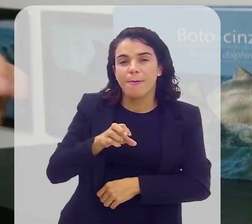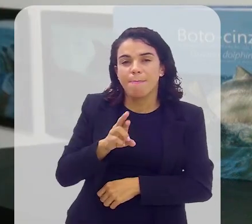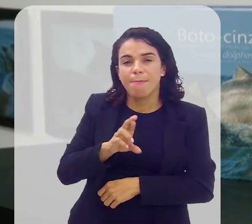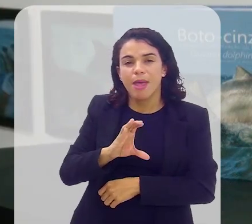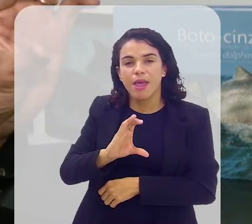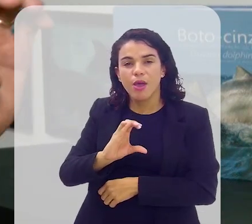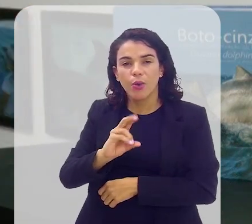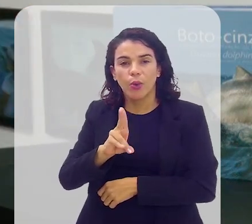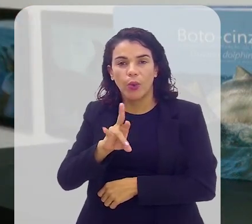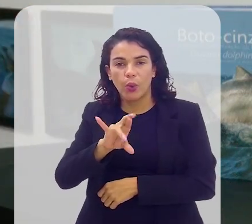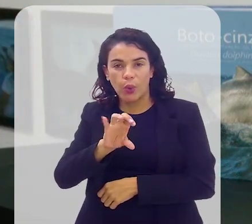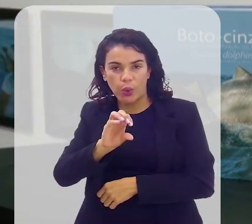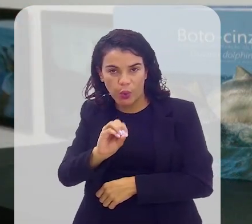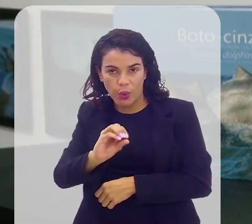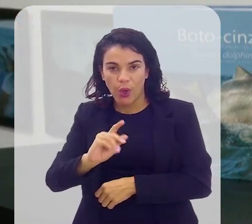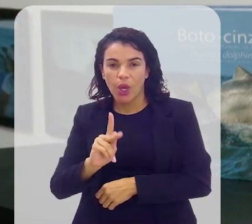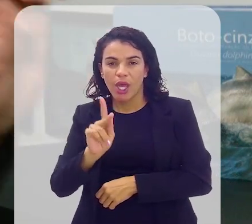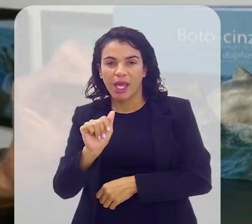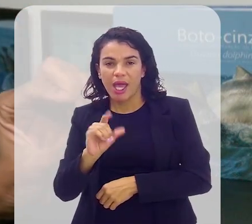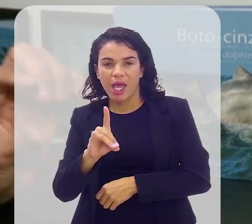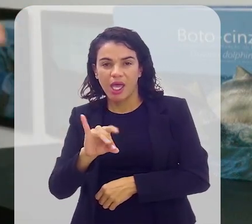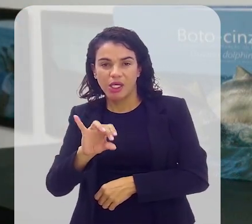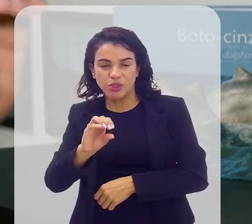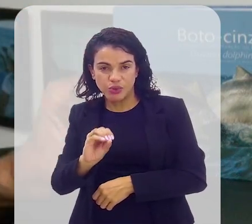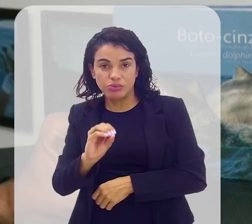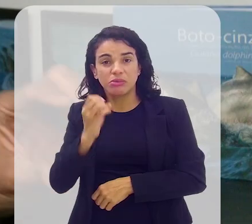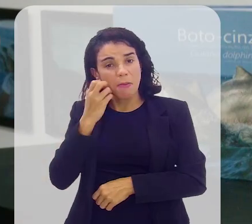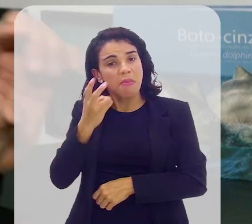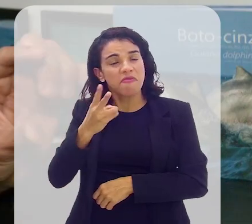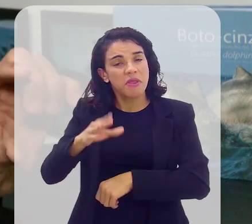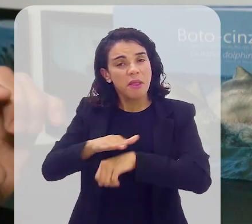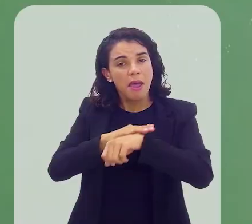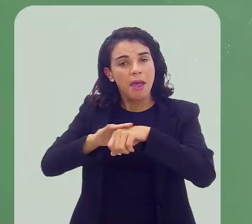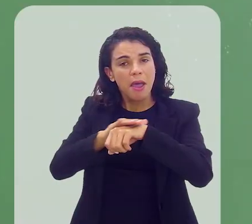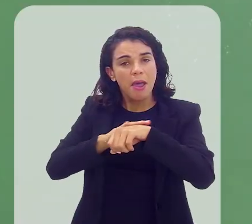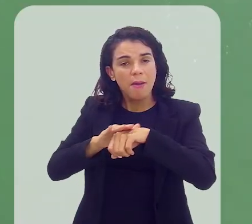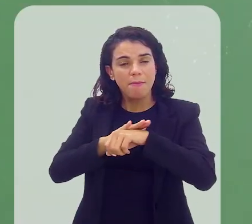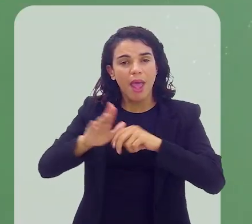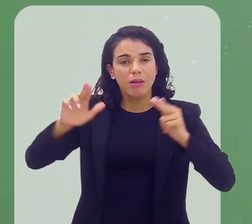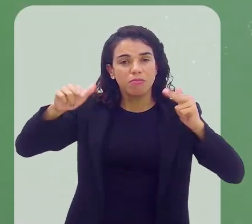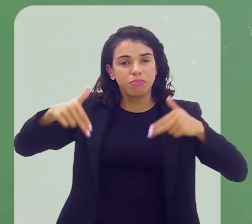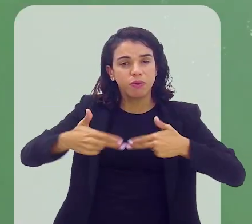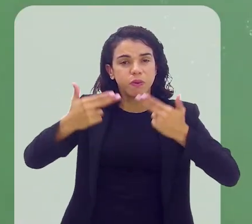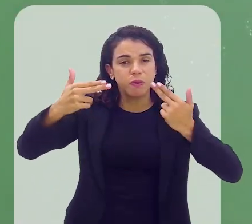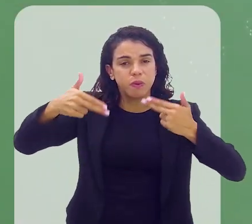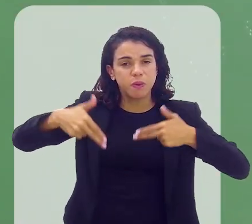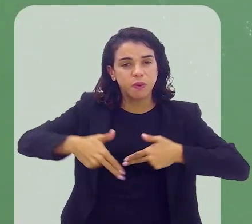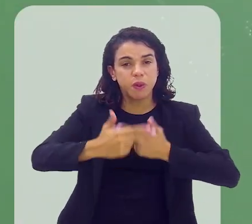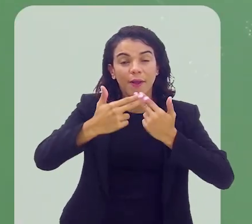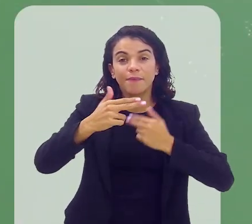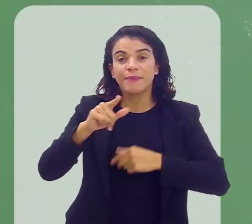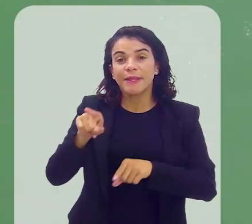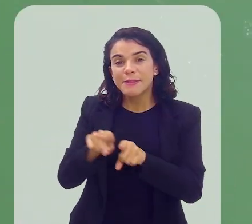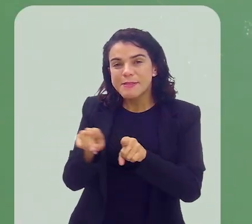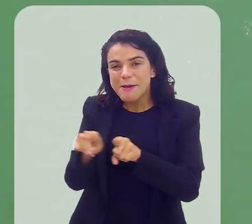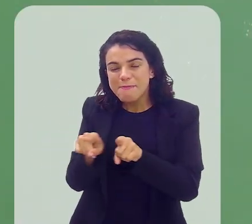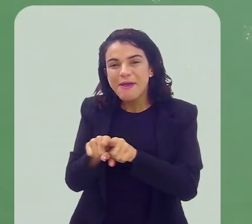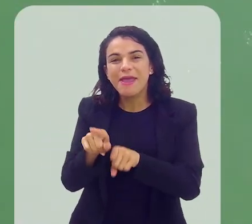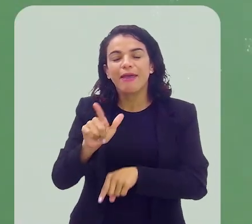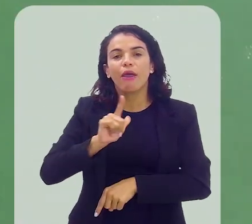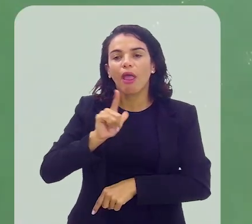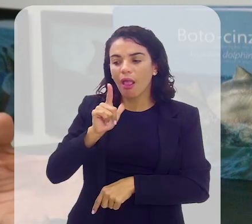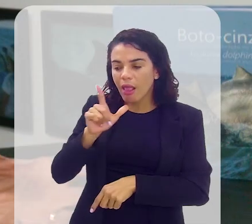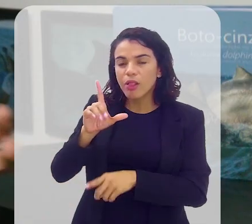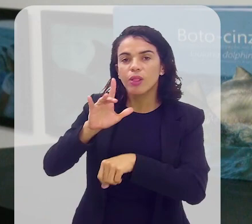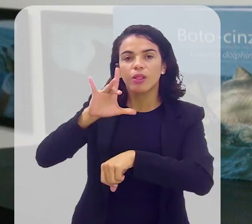metais, mercúrio, cádmio, tudo isso dá para a gente ver na pele, no órgão do golfinho. E, além disso,